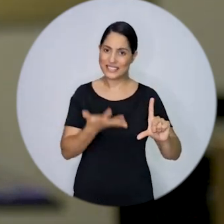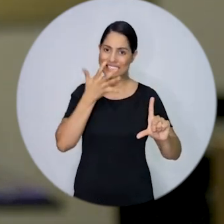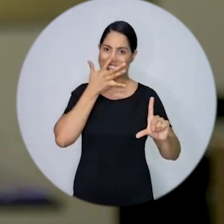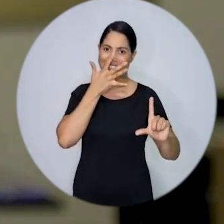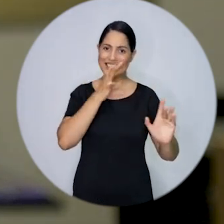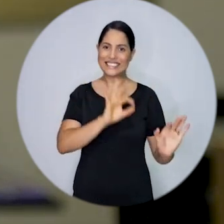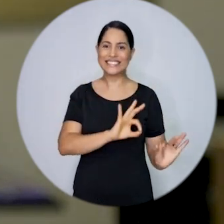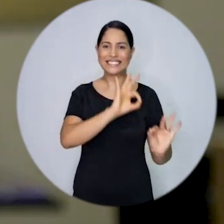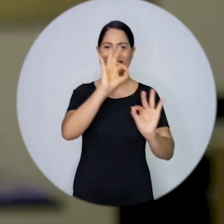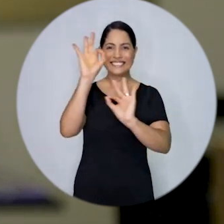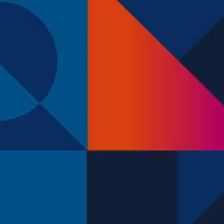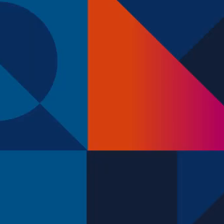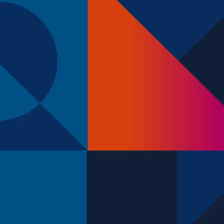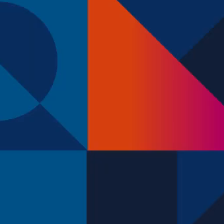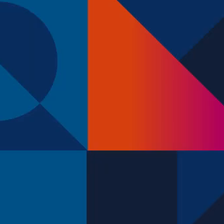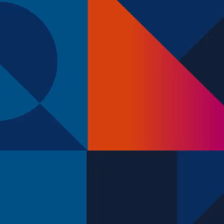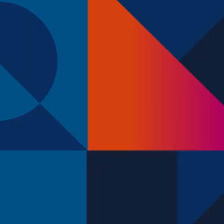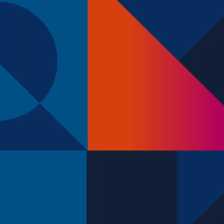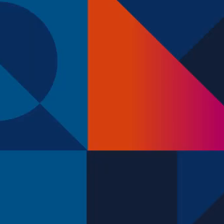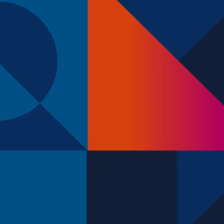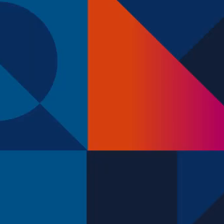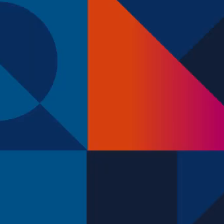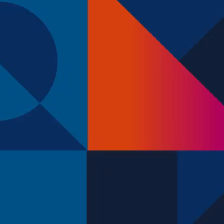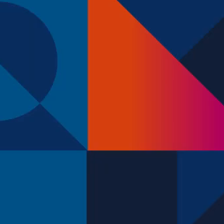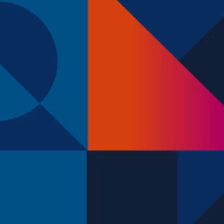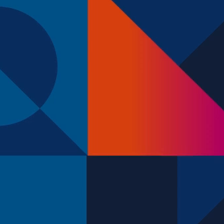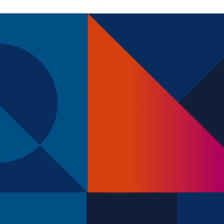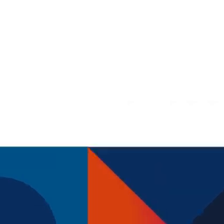com a gente, já estamos no ar.